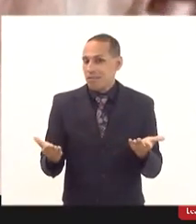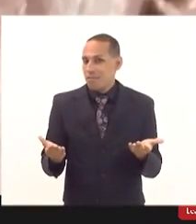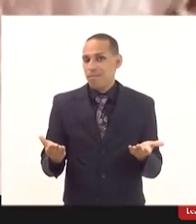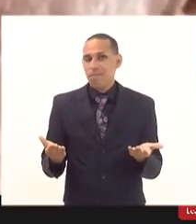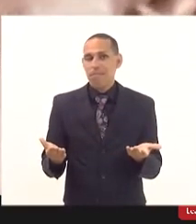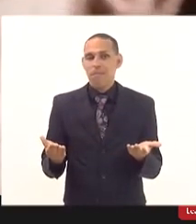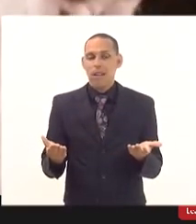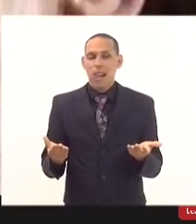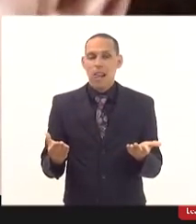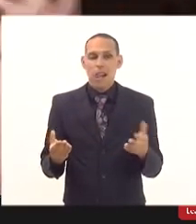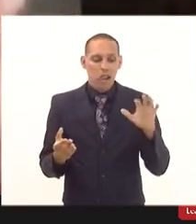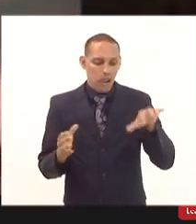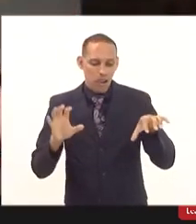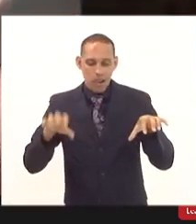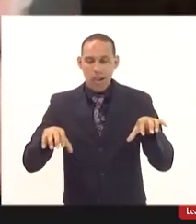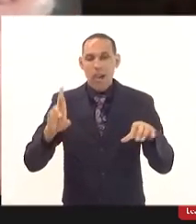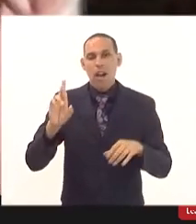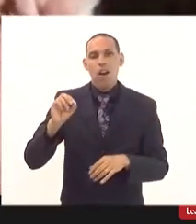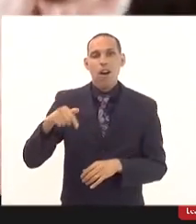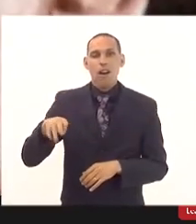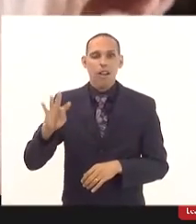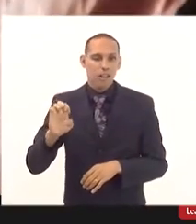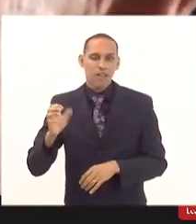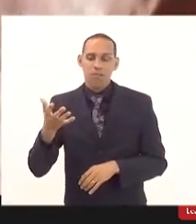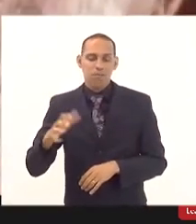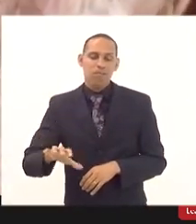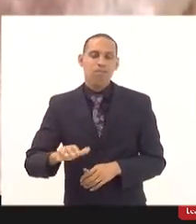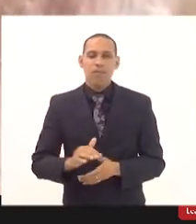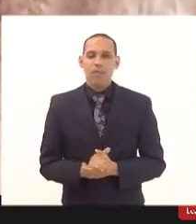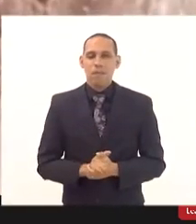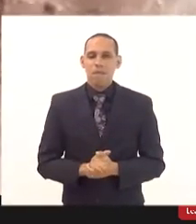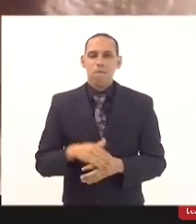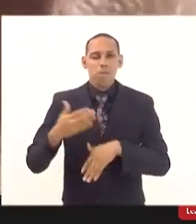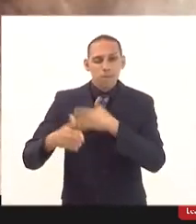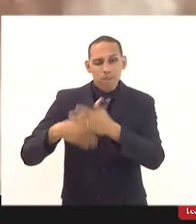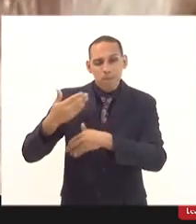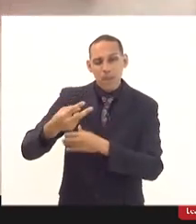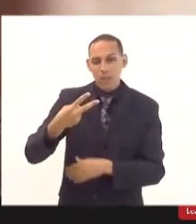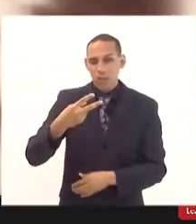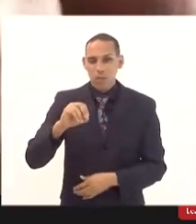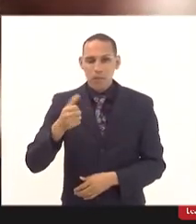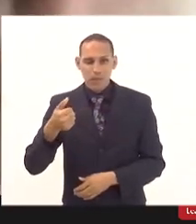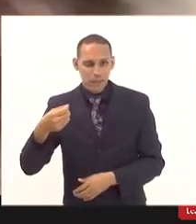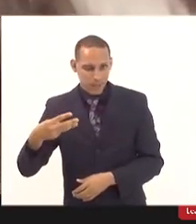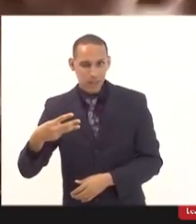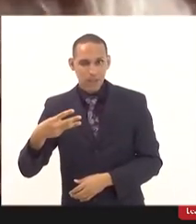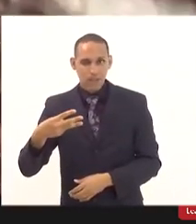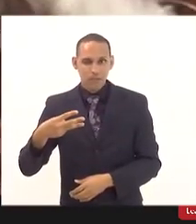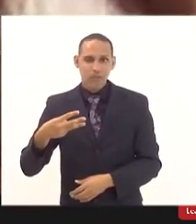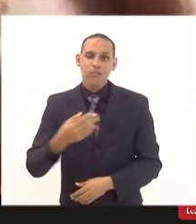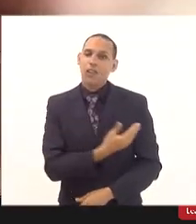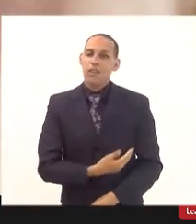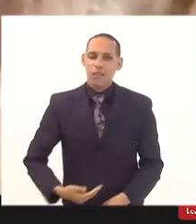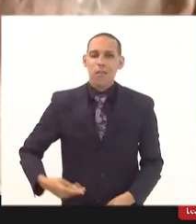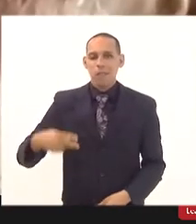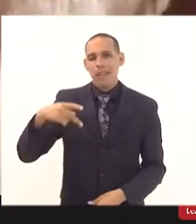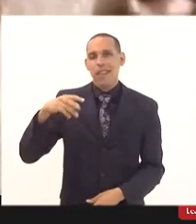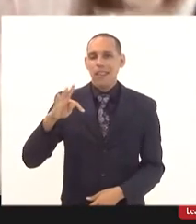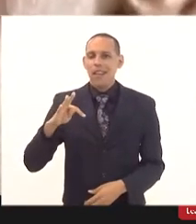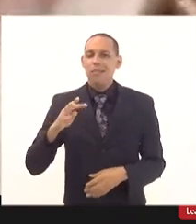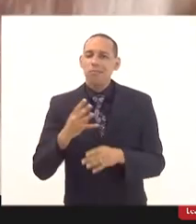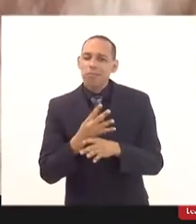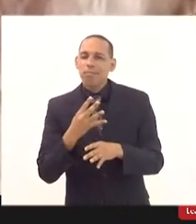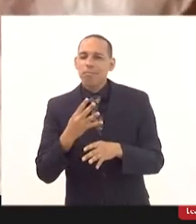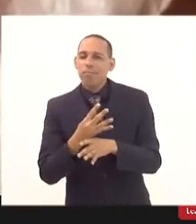Justamente phuket não queria depois em 2013 no governo do precisa resistência